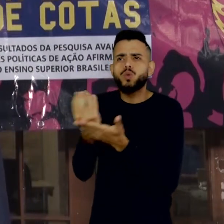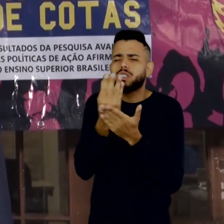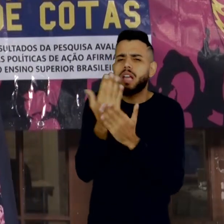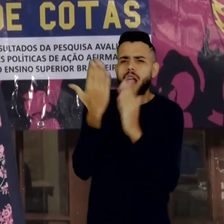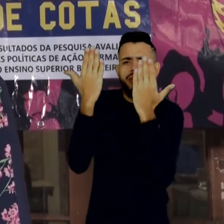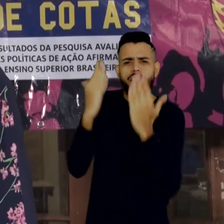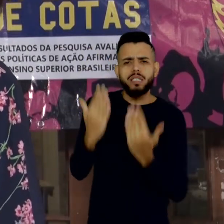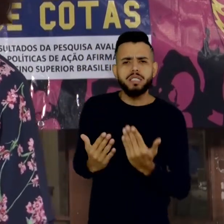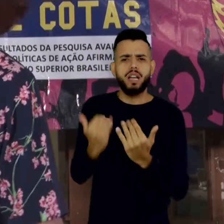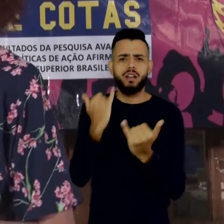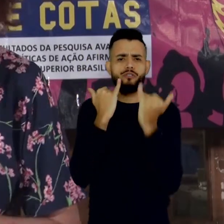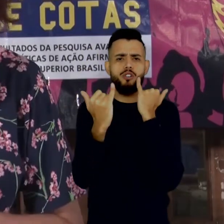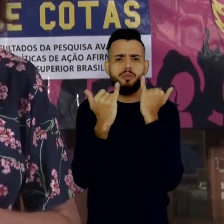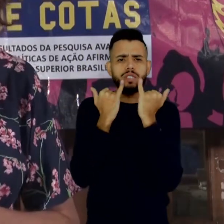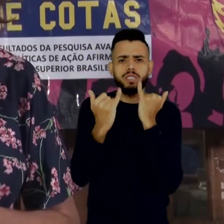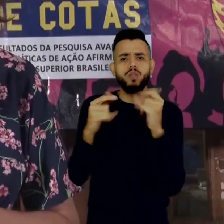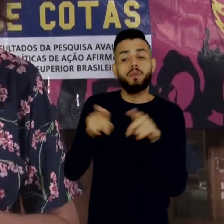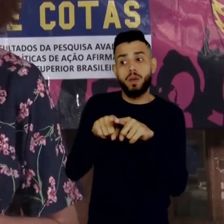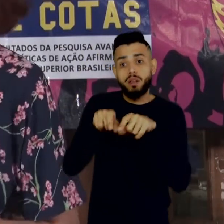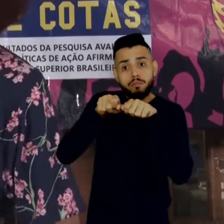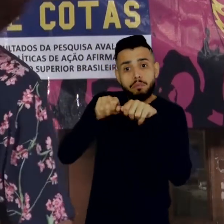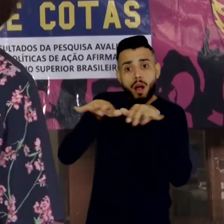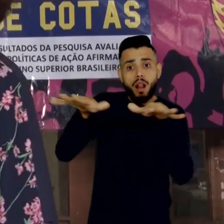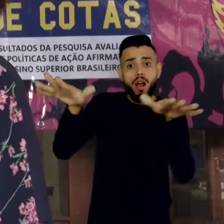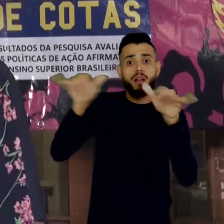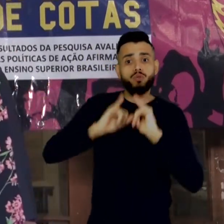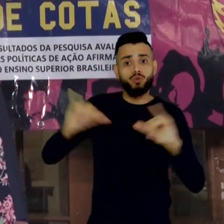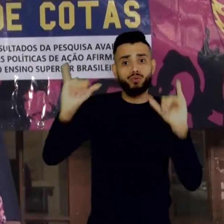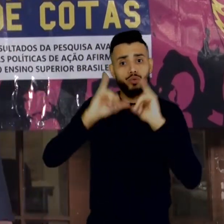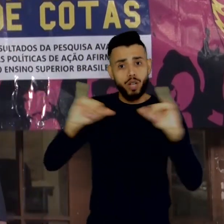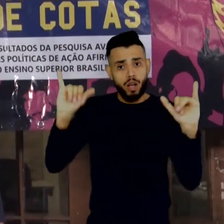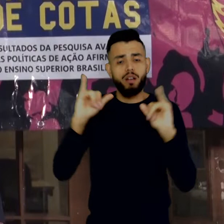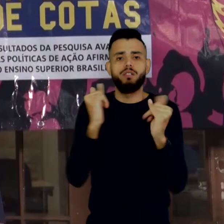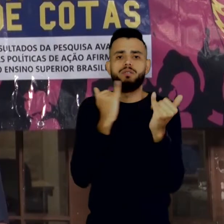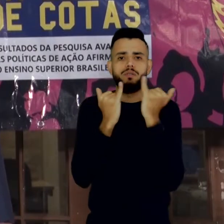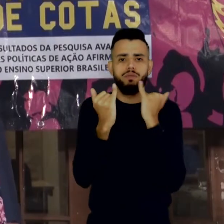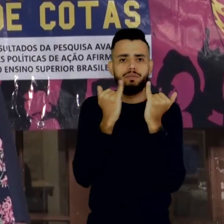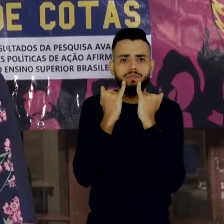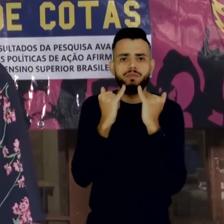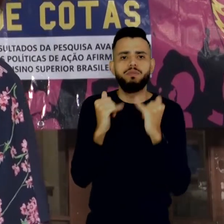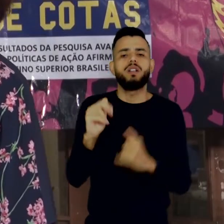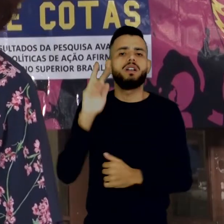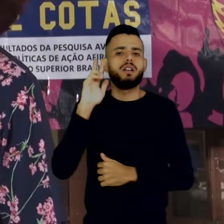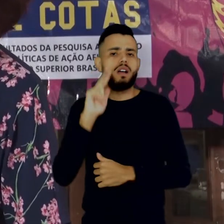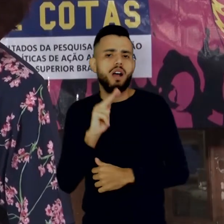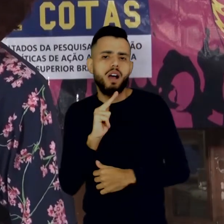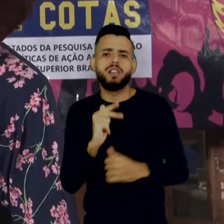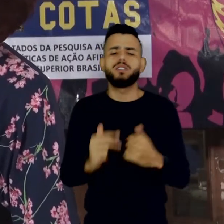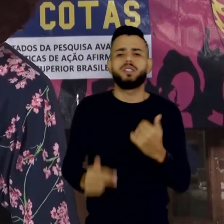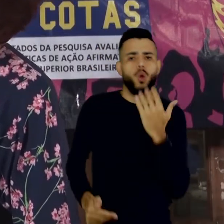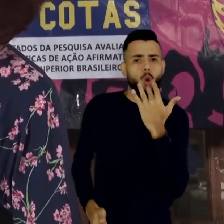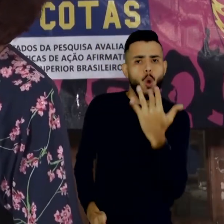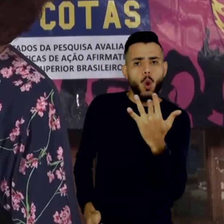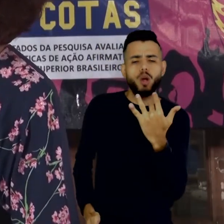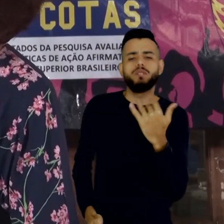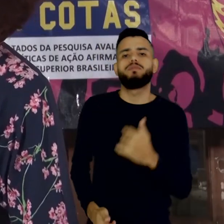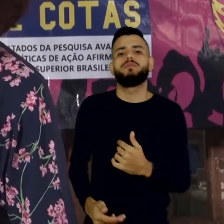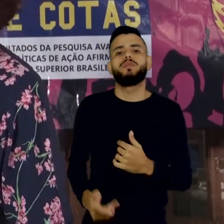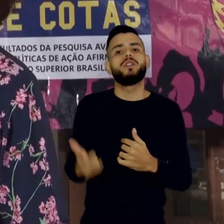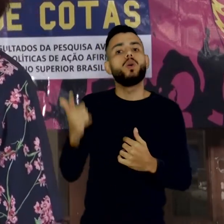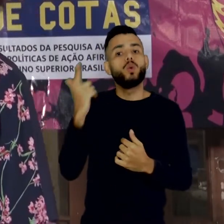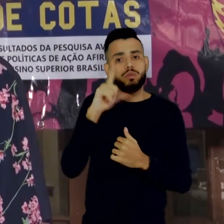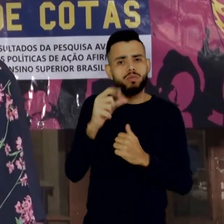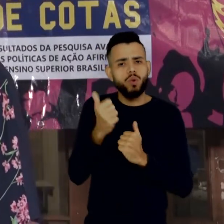essas informações, disseminar também essas informações com quesito raça-cor, que possibilite o